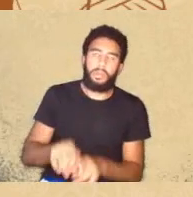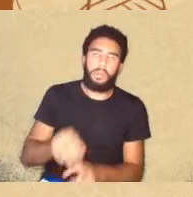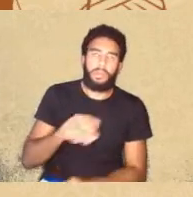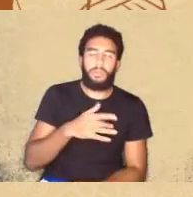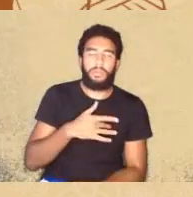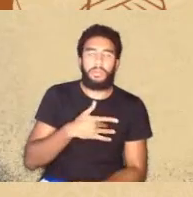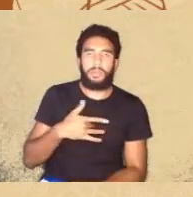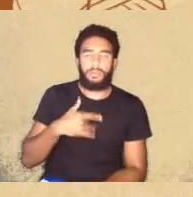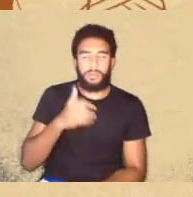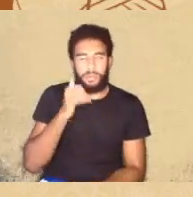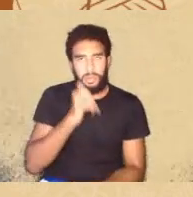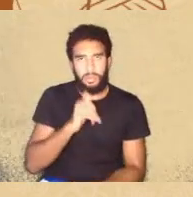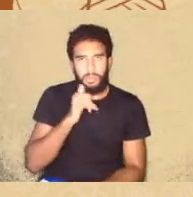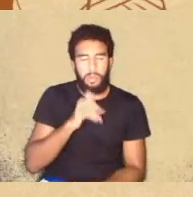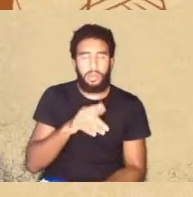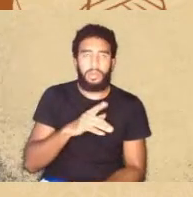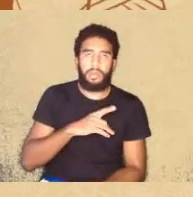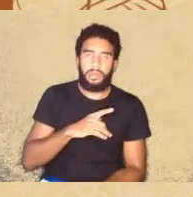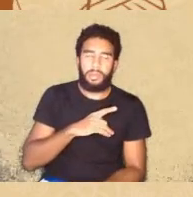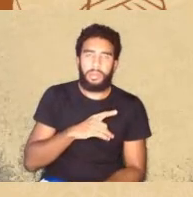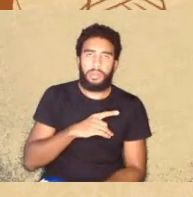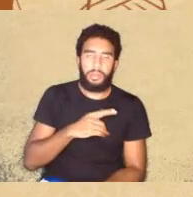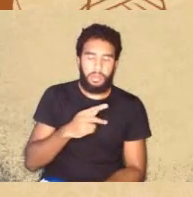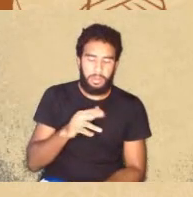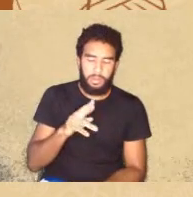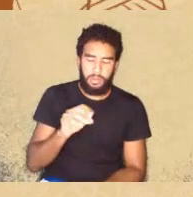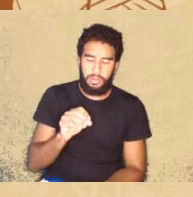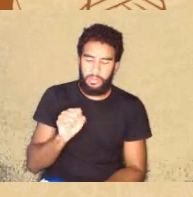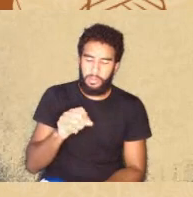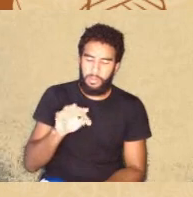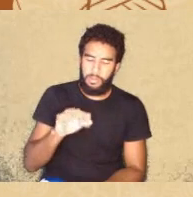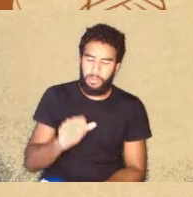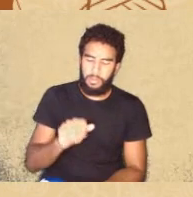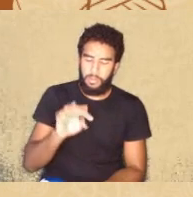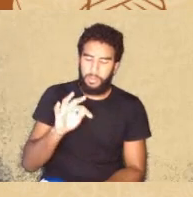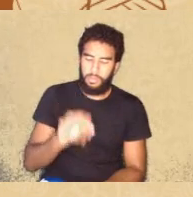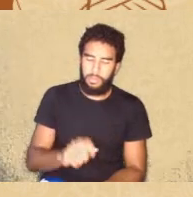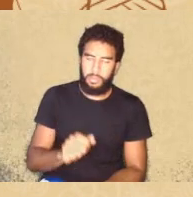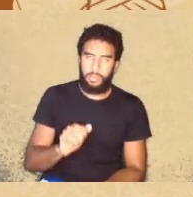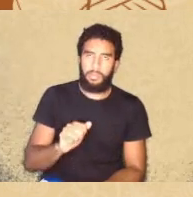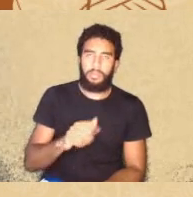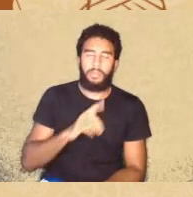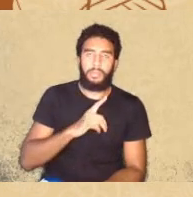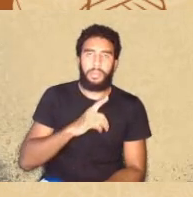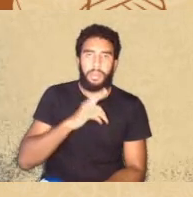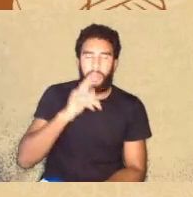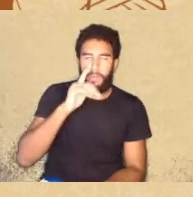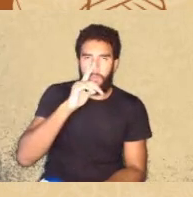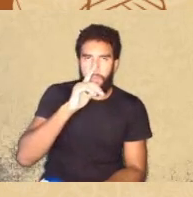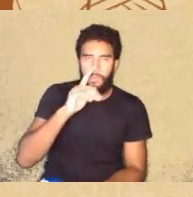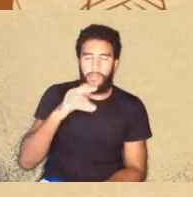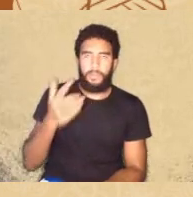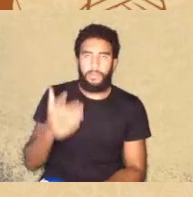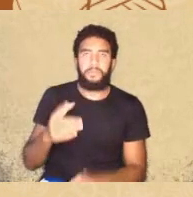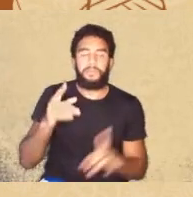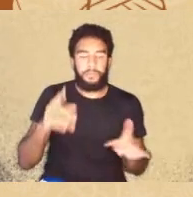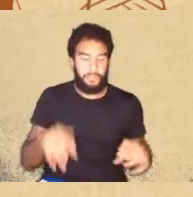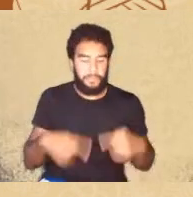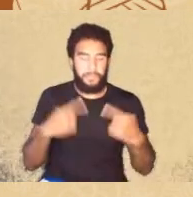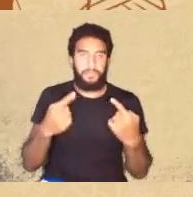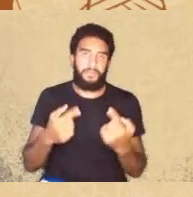próstata. Eles usam esses termos lá. Então, acho que são esses desafios, né?